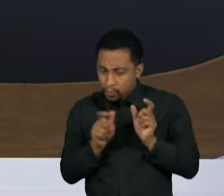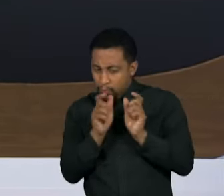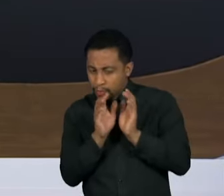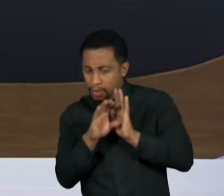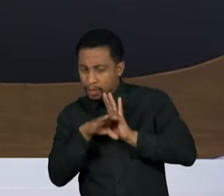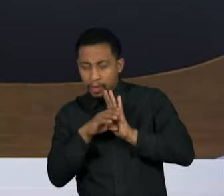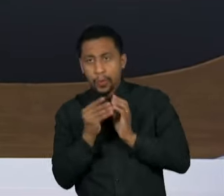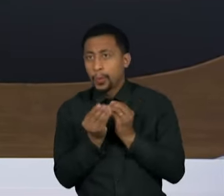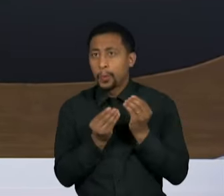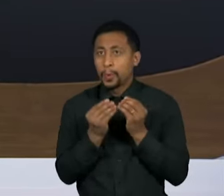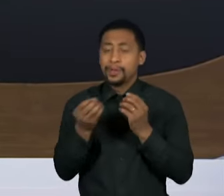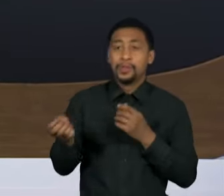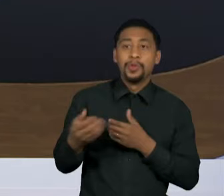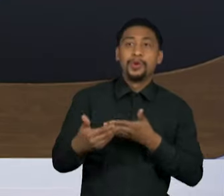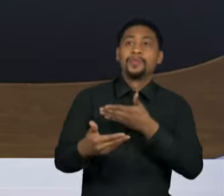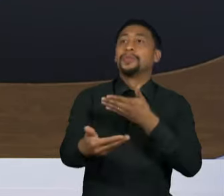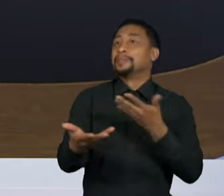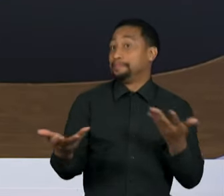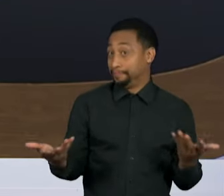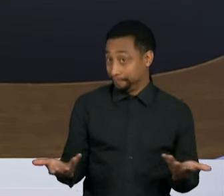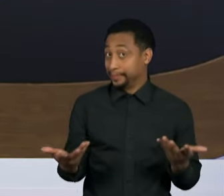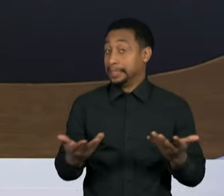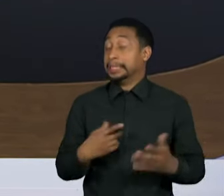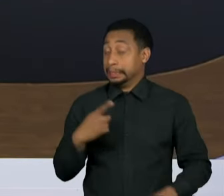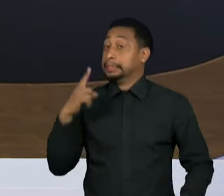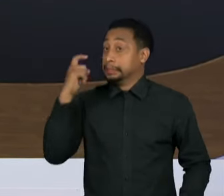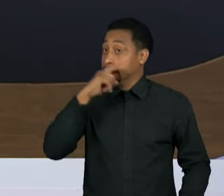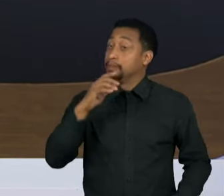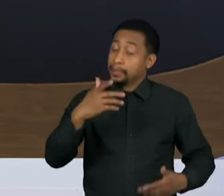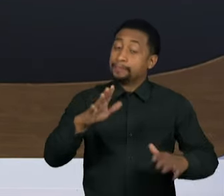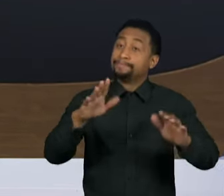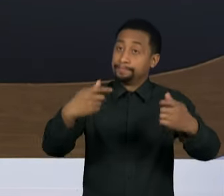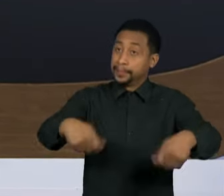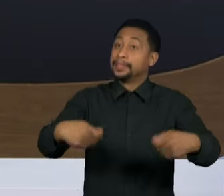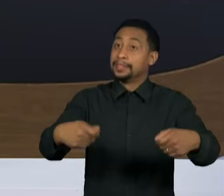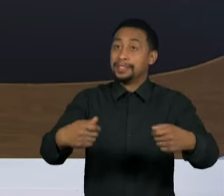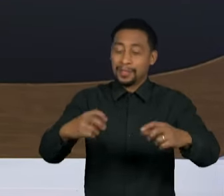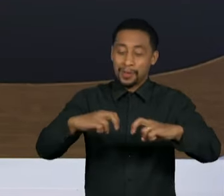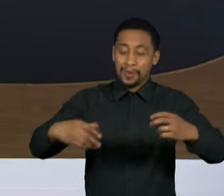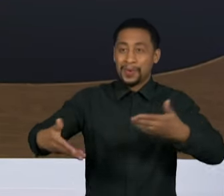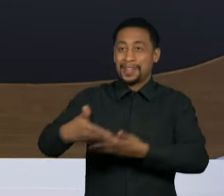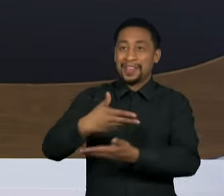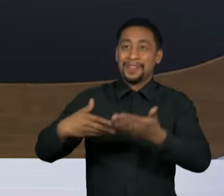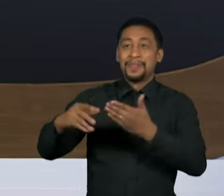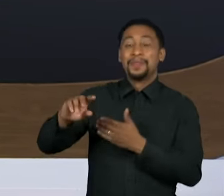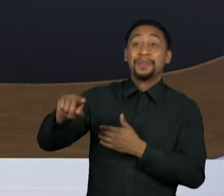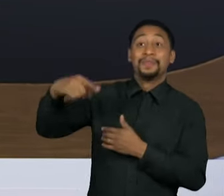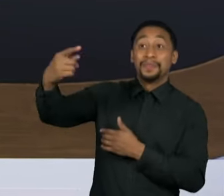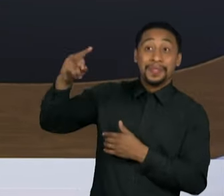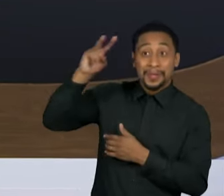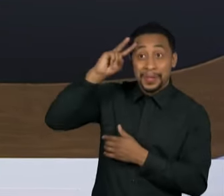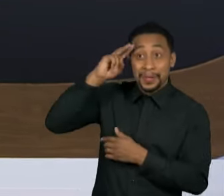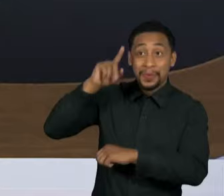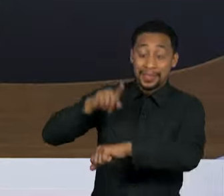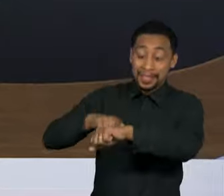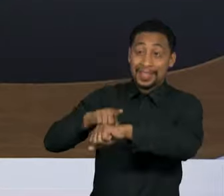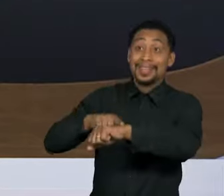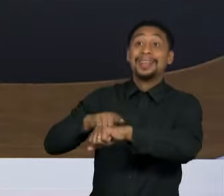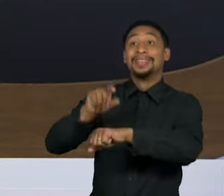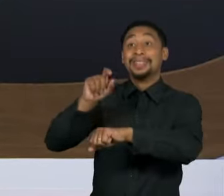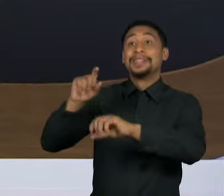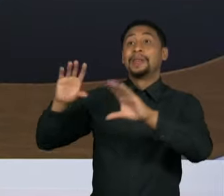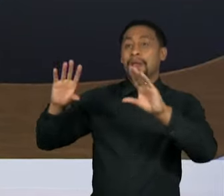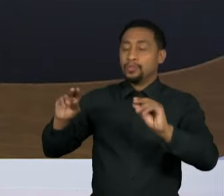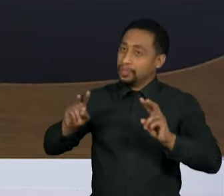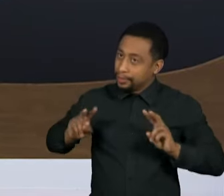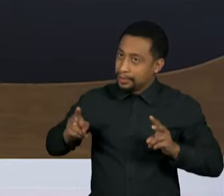luz dessa nova perspectiva. Não é nada fácil, mas é necessário. Roda Viva volta na próxima segunda-feira, sempre imbuído